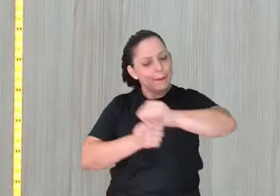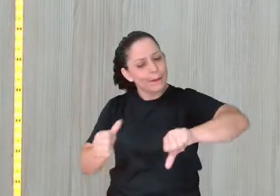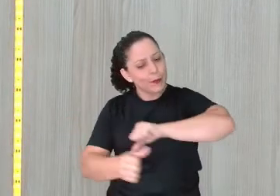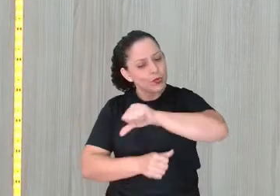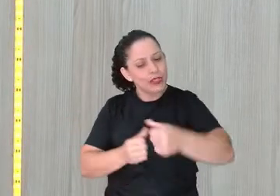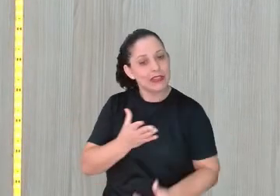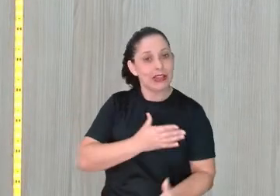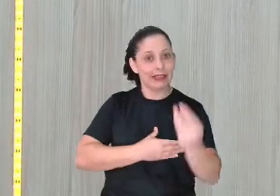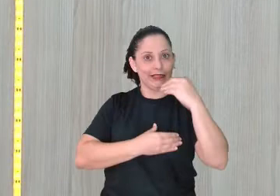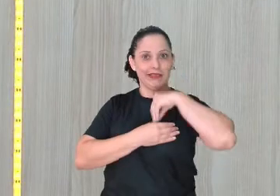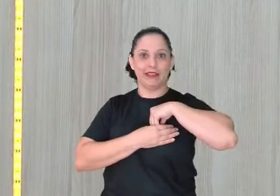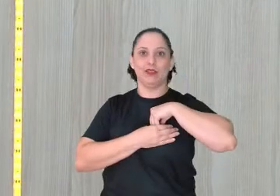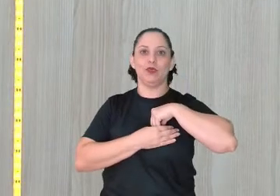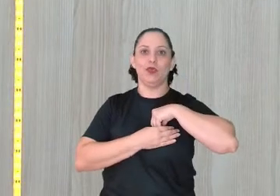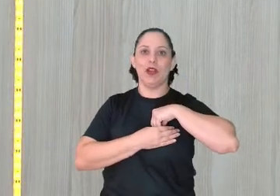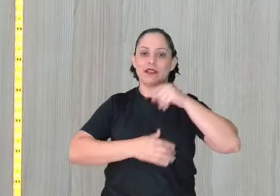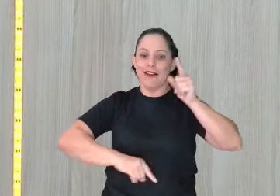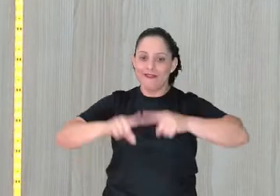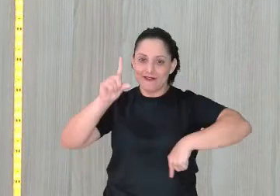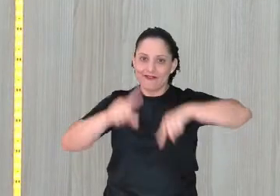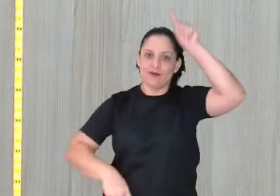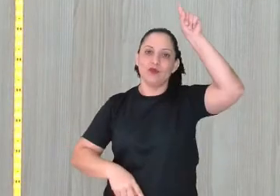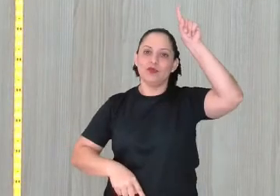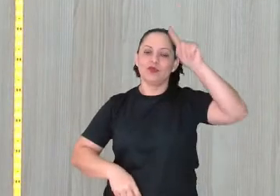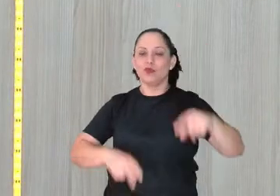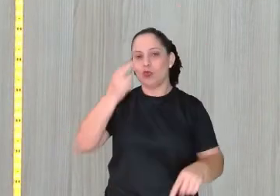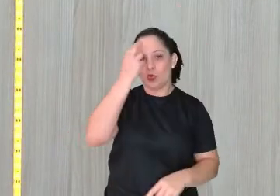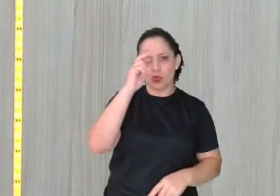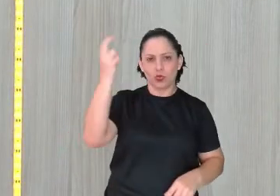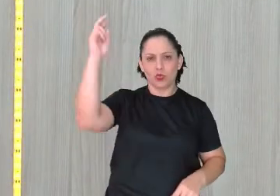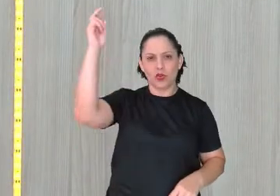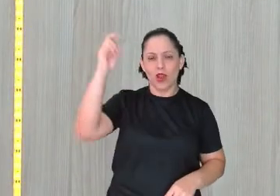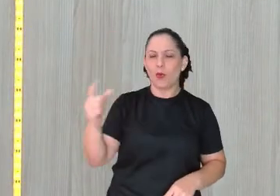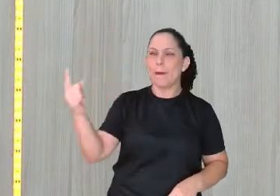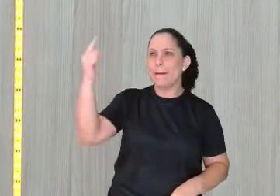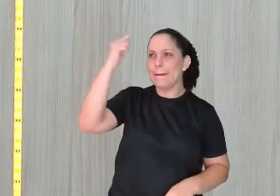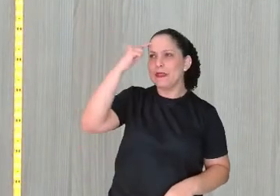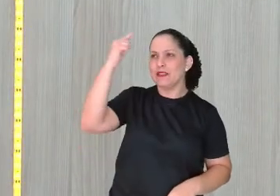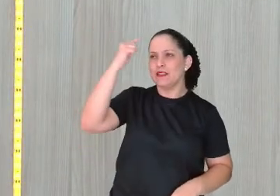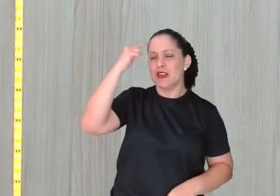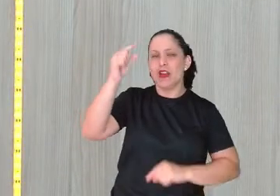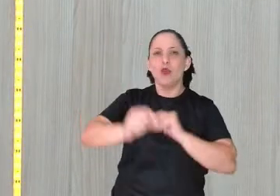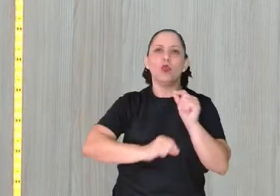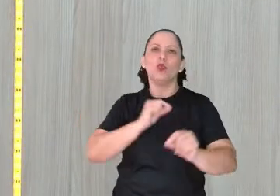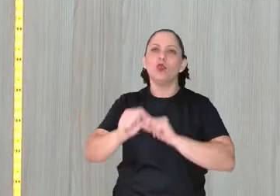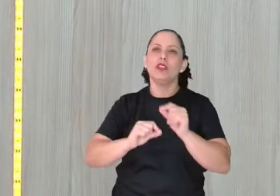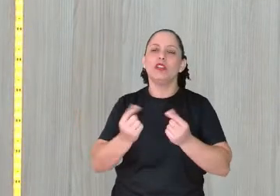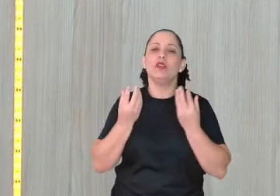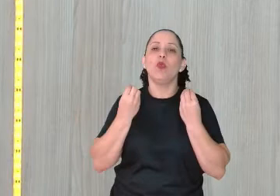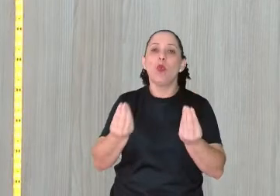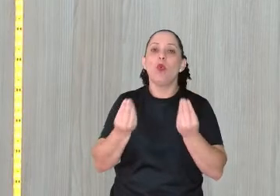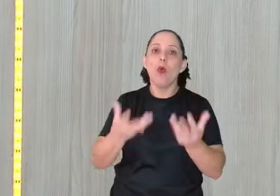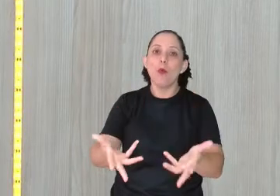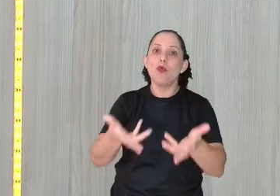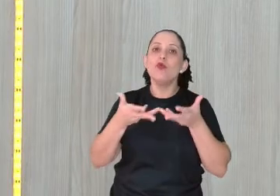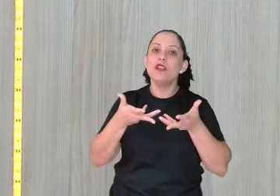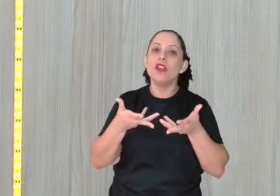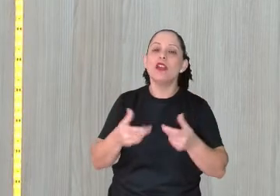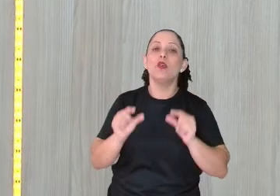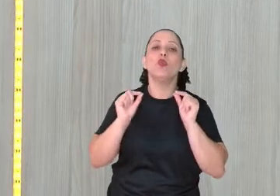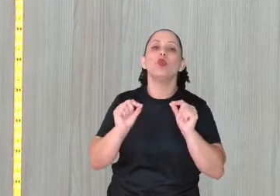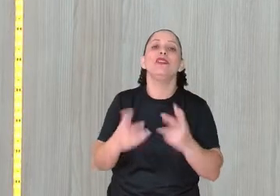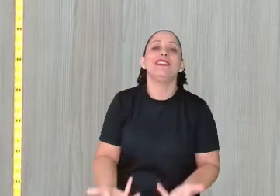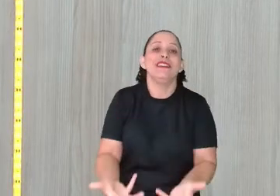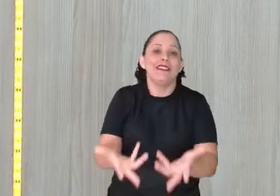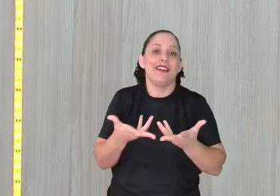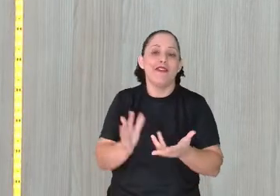mesmo, essa revolução cultural, né, de repensar esse modelo que a gente quer, o que é que a gente quer,